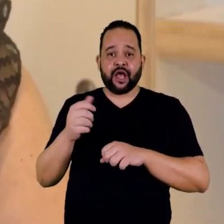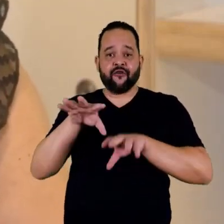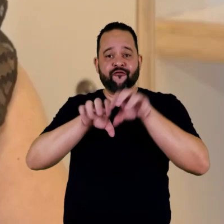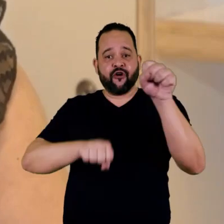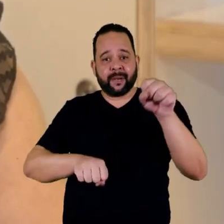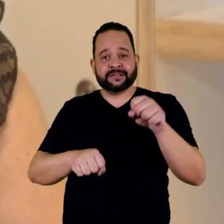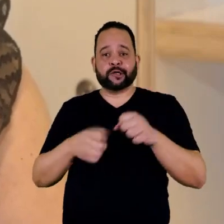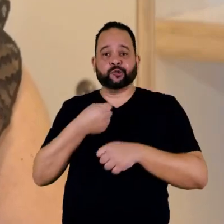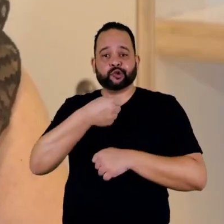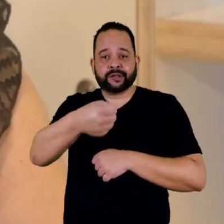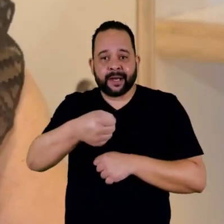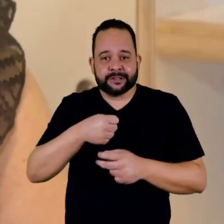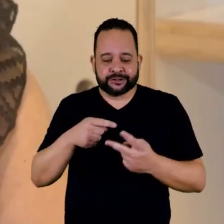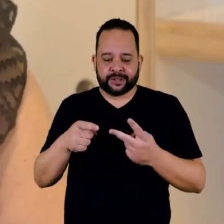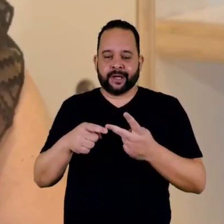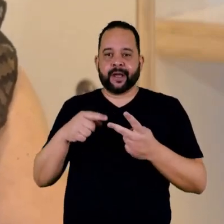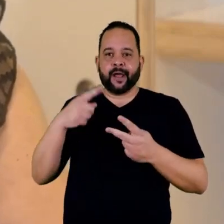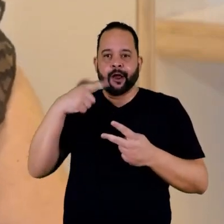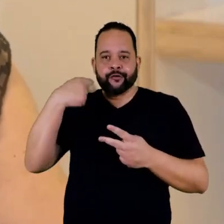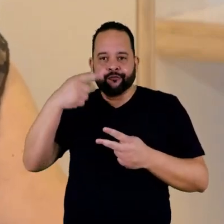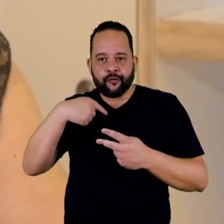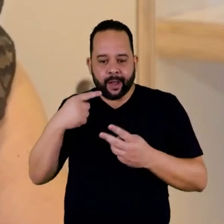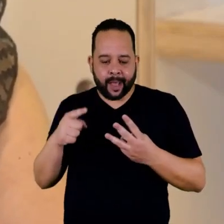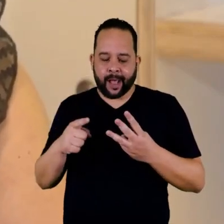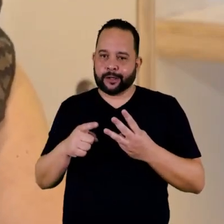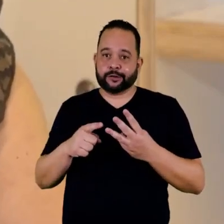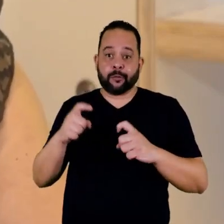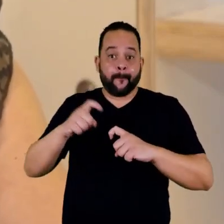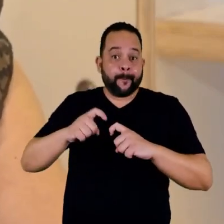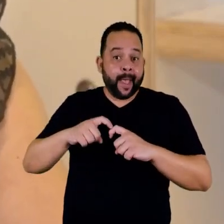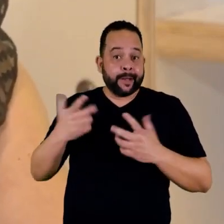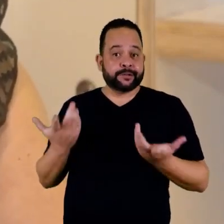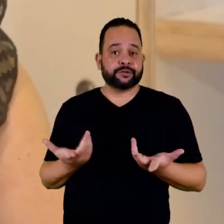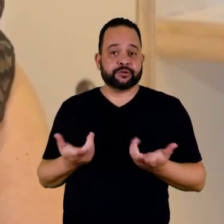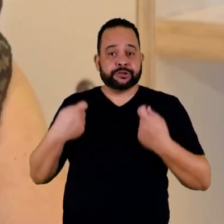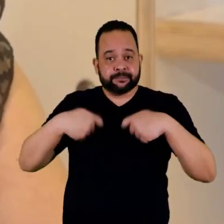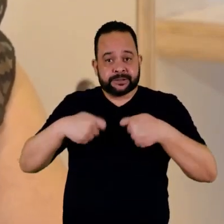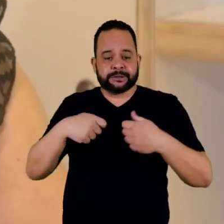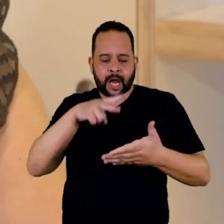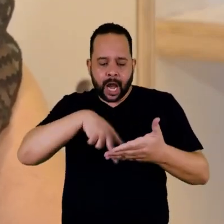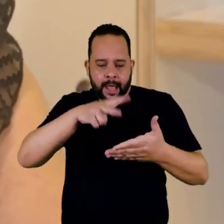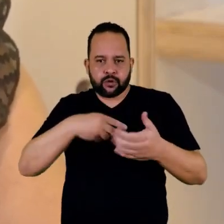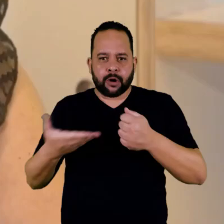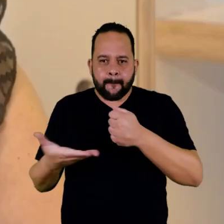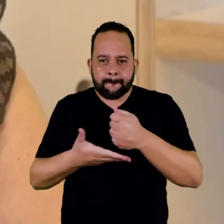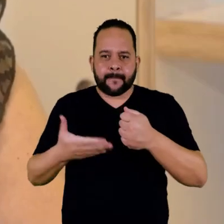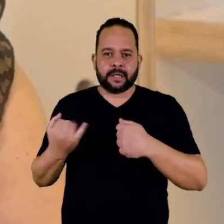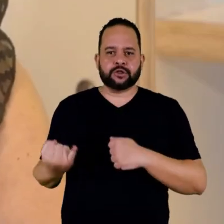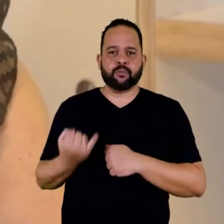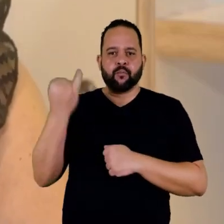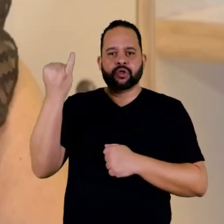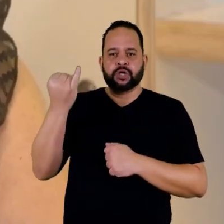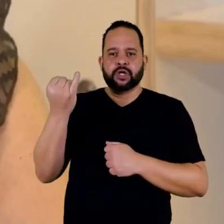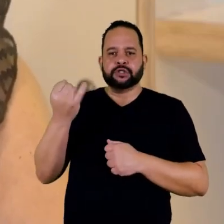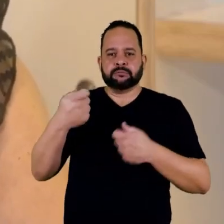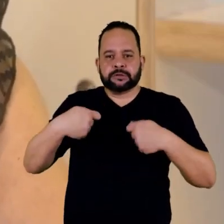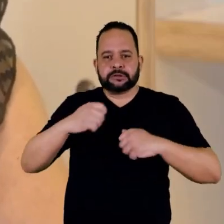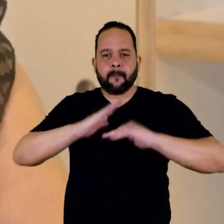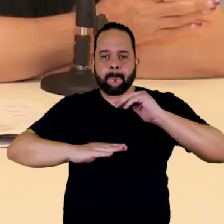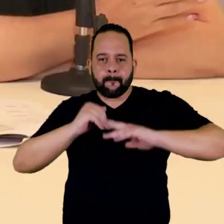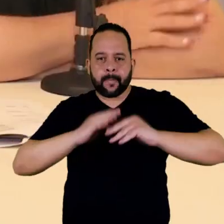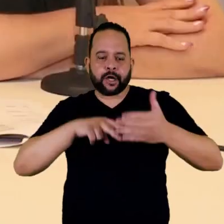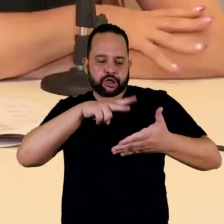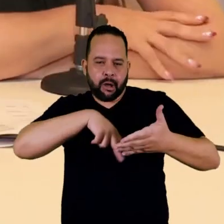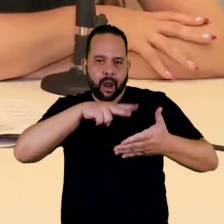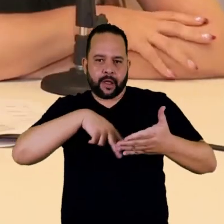advogado não tem médico né É bom que a gente saiba que esse alicerce importante da nossa cultura começa pela leitura